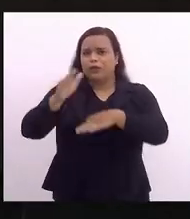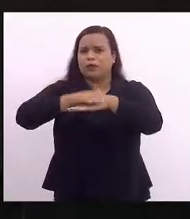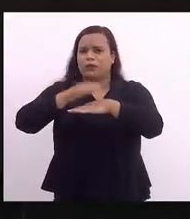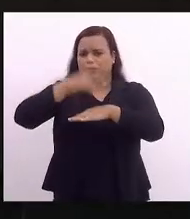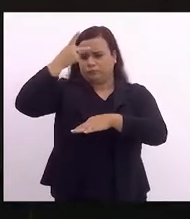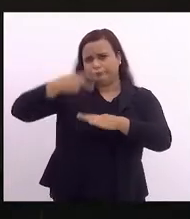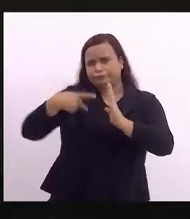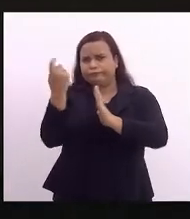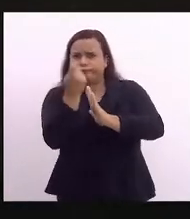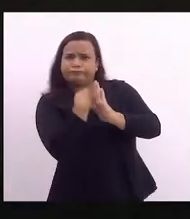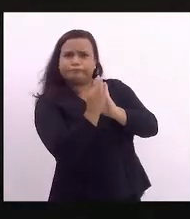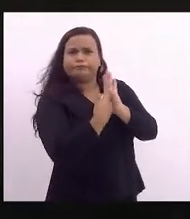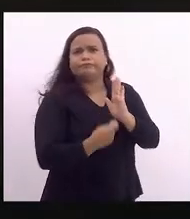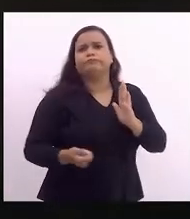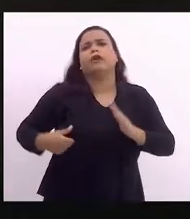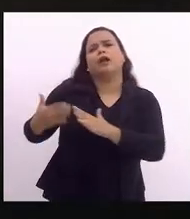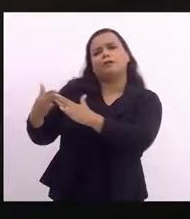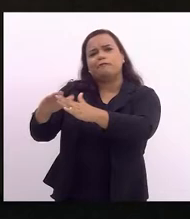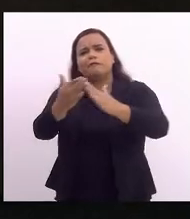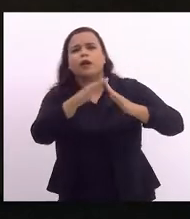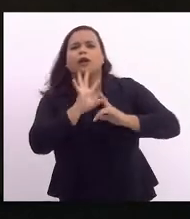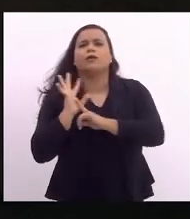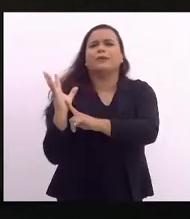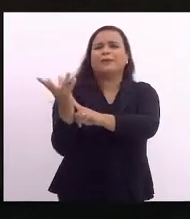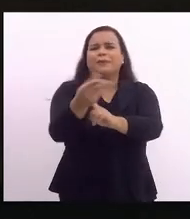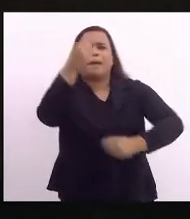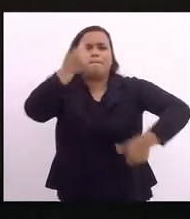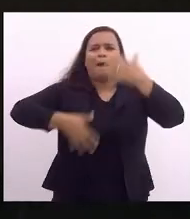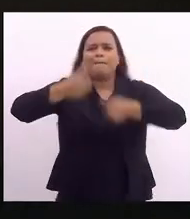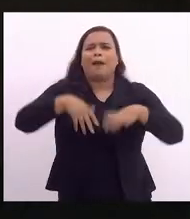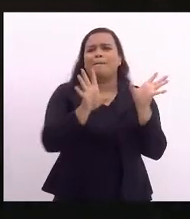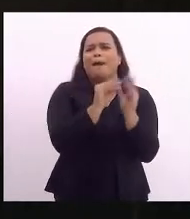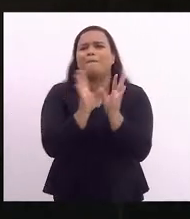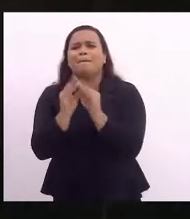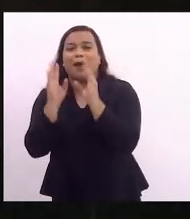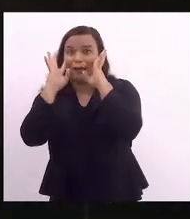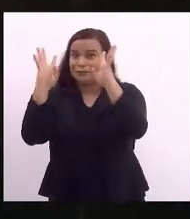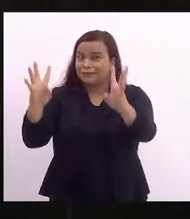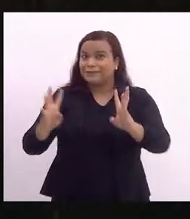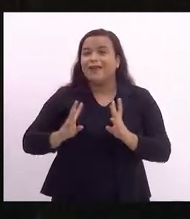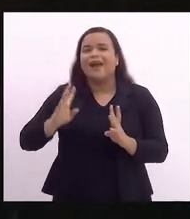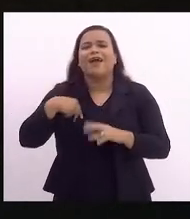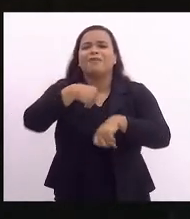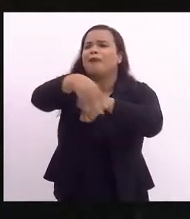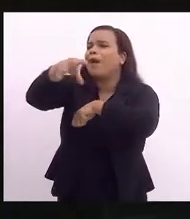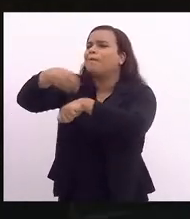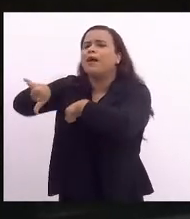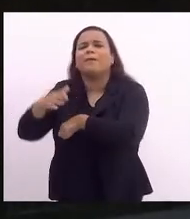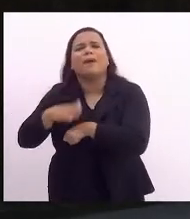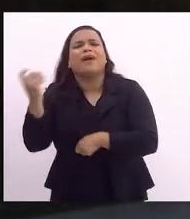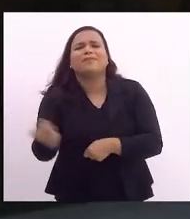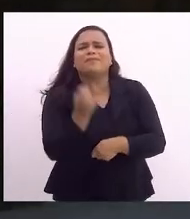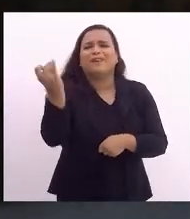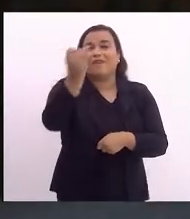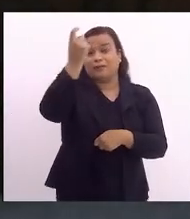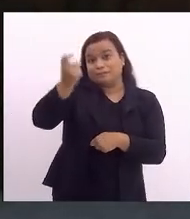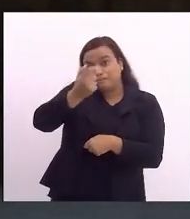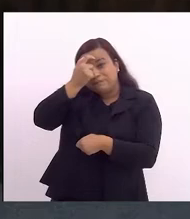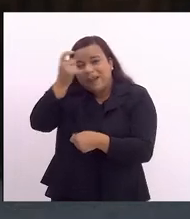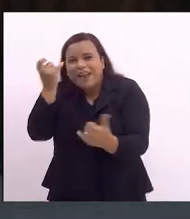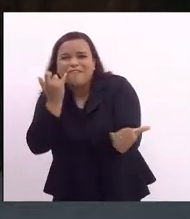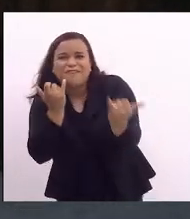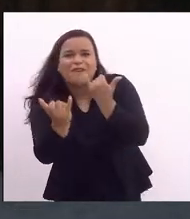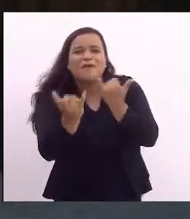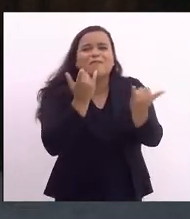protagonista, favelado cronista, arteiros e repentistas. Tenho em vista que conscientização é o que vale. Mente com informação fez